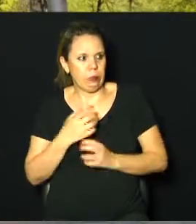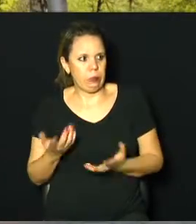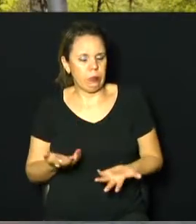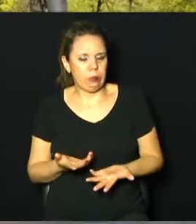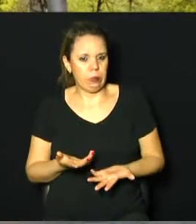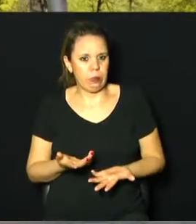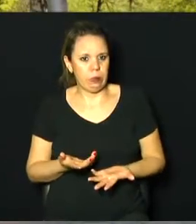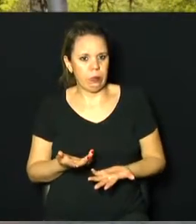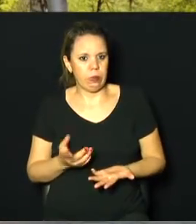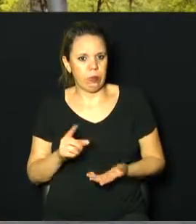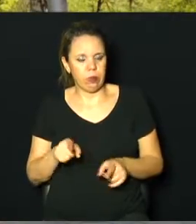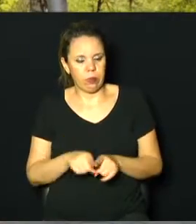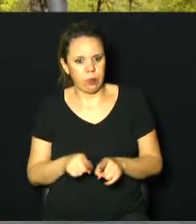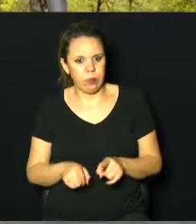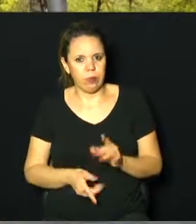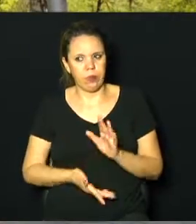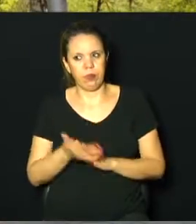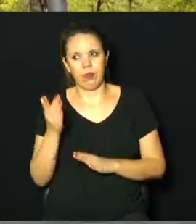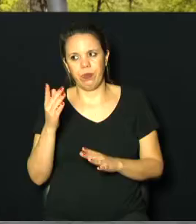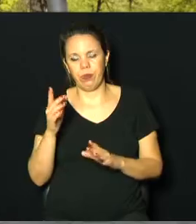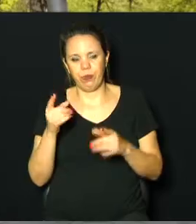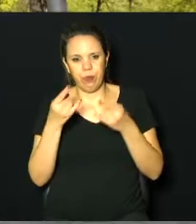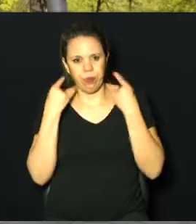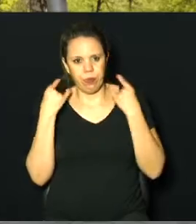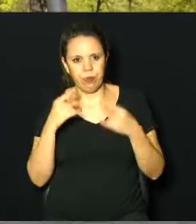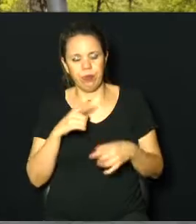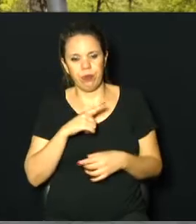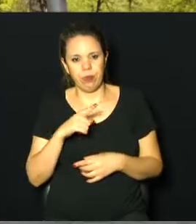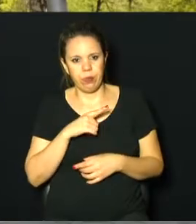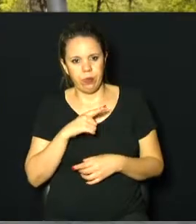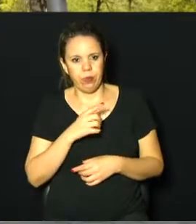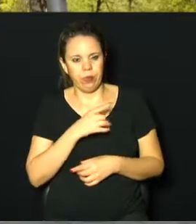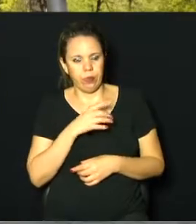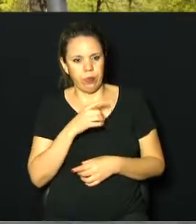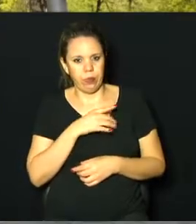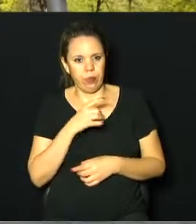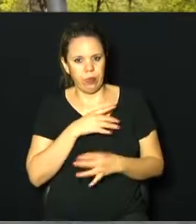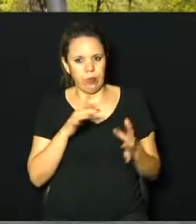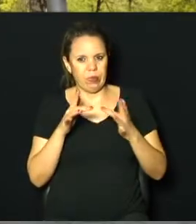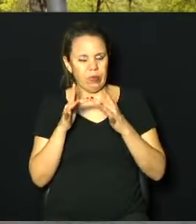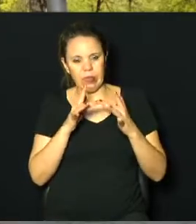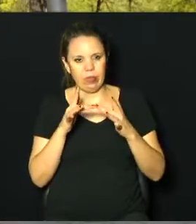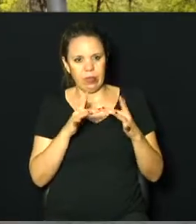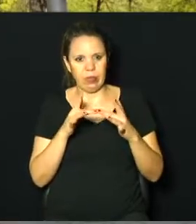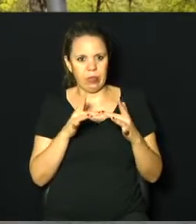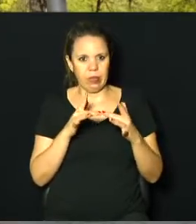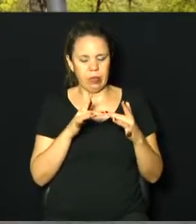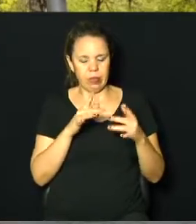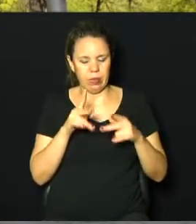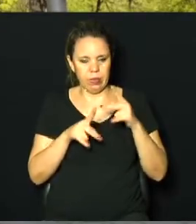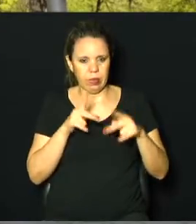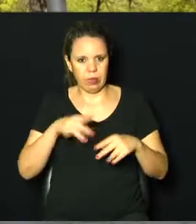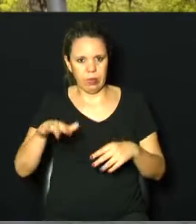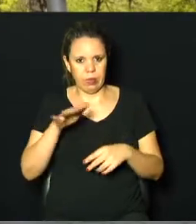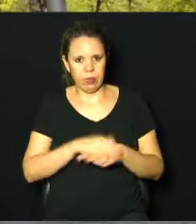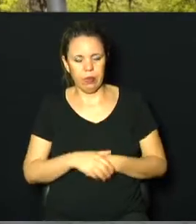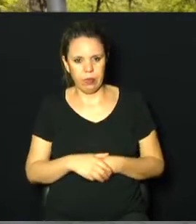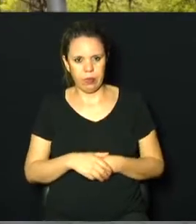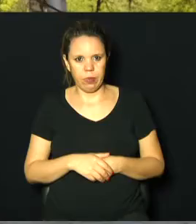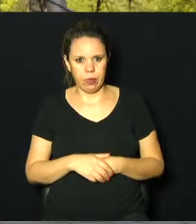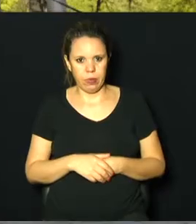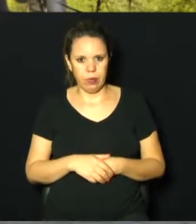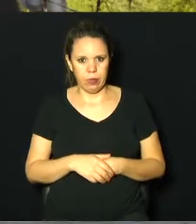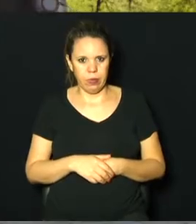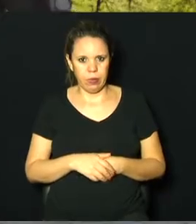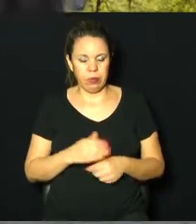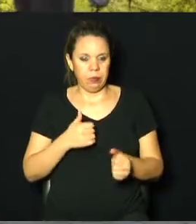com medo, aí temos que sair de máscara, temos o medo desse contato, né, social com o pessoal,